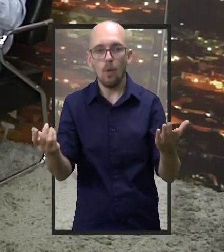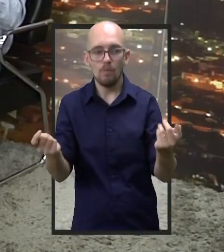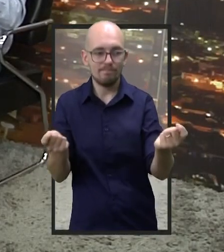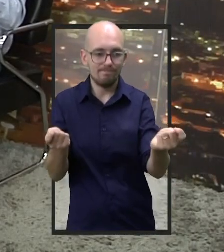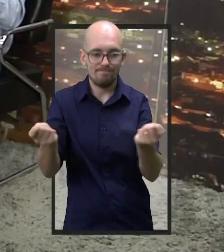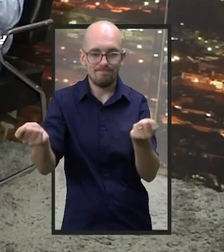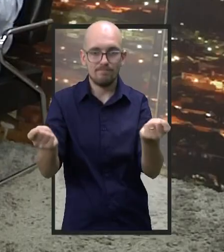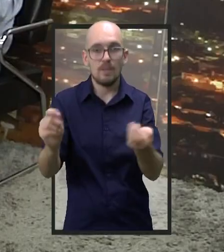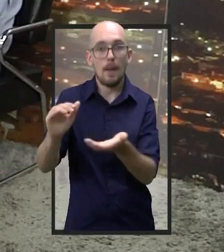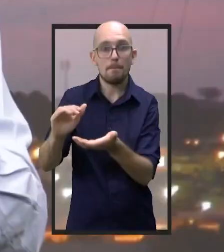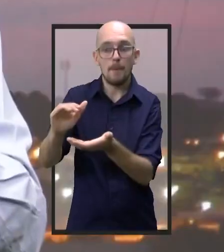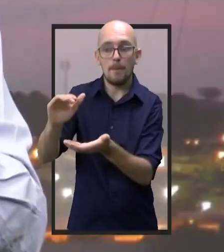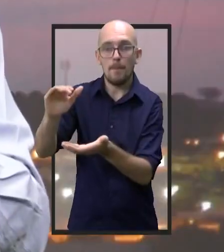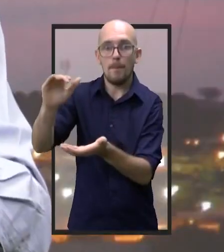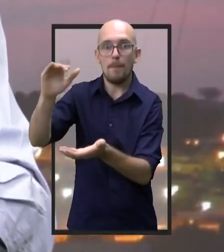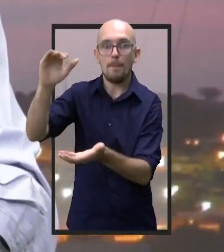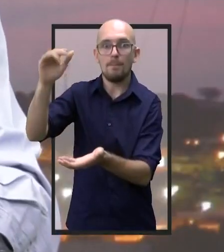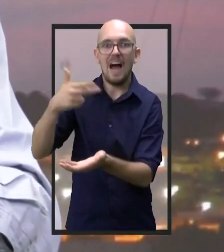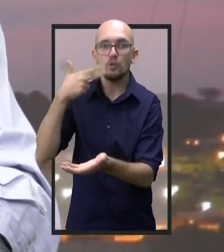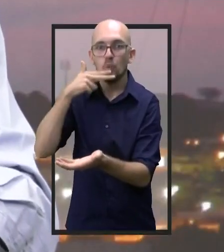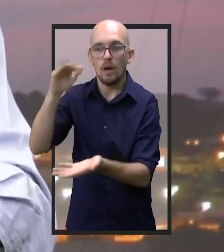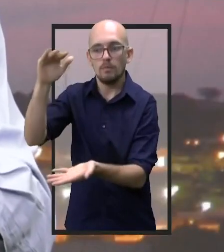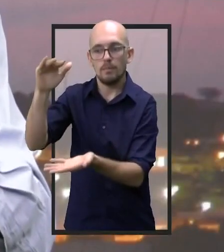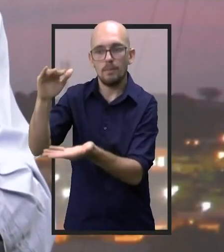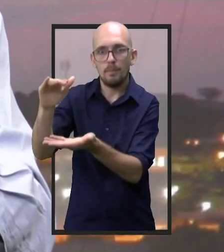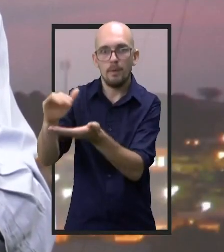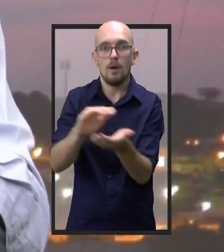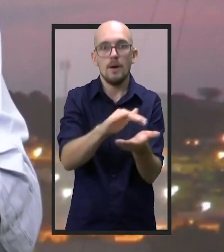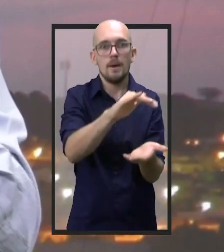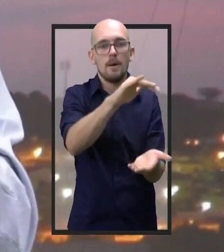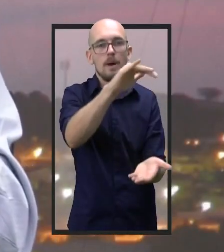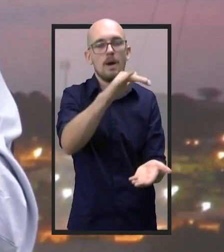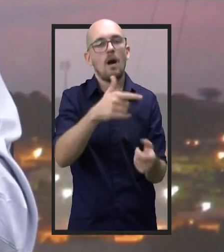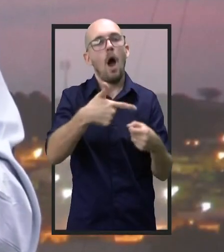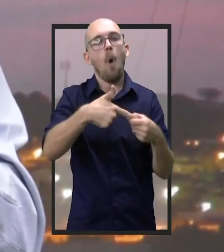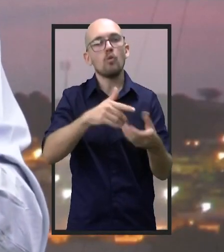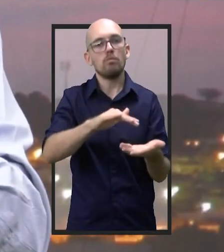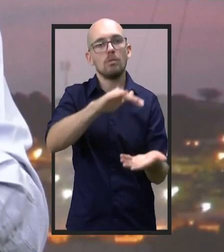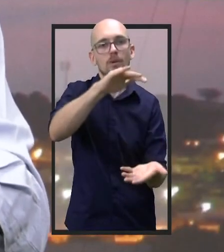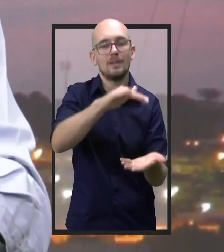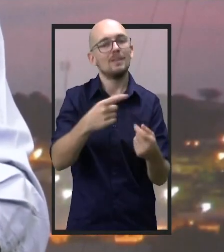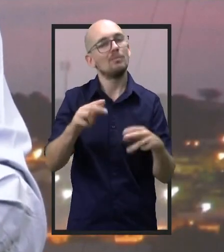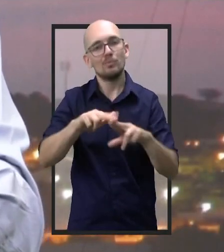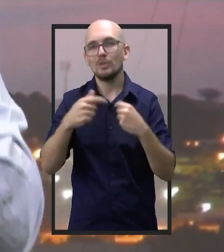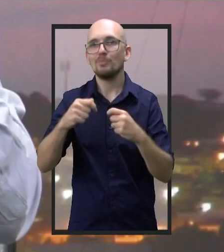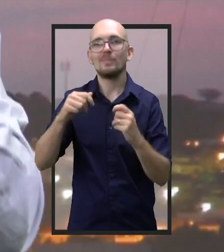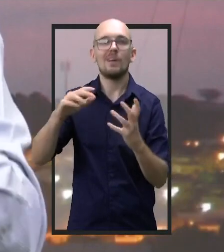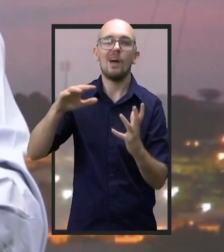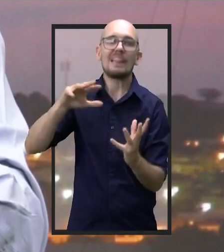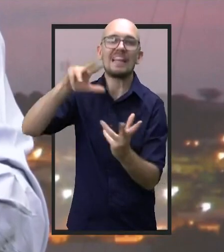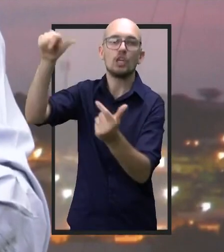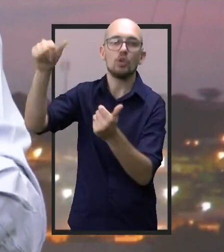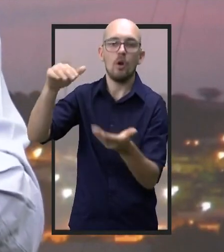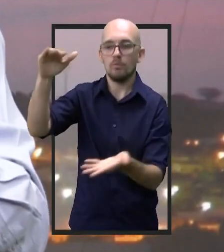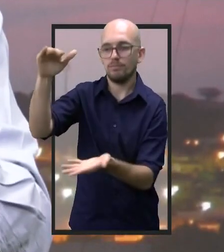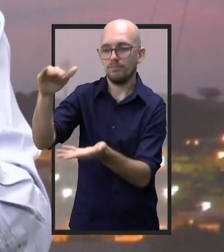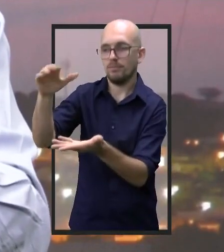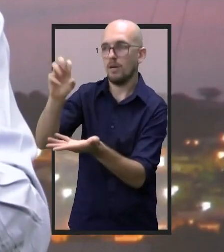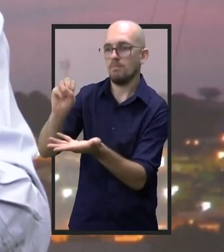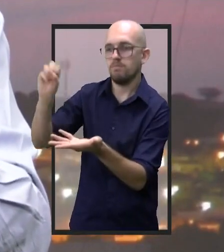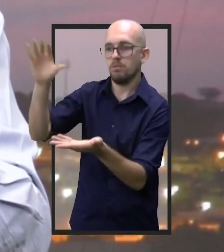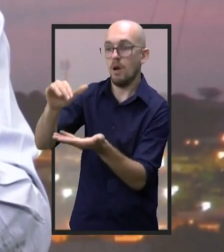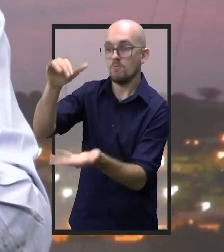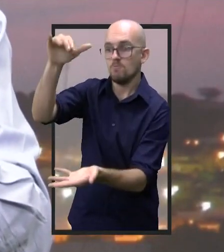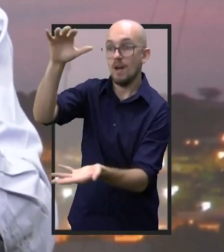sustentabilidade na cadeia. É o ajuste, por isso que tem o mercado internacional, você tira daqui e põe lá para não ter excesso de oferta. Se tem excesso